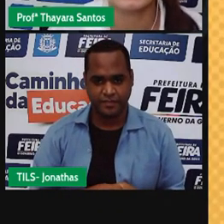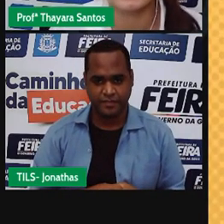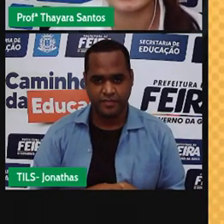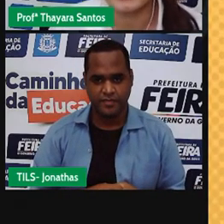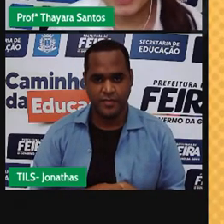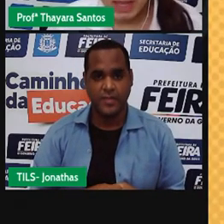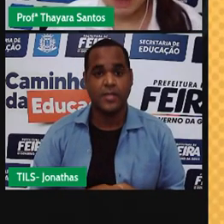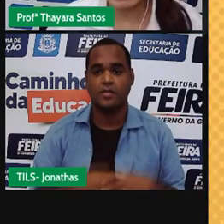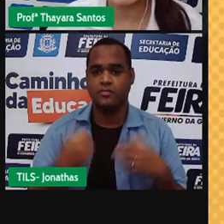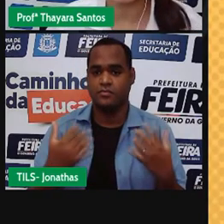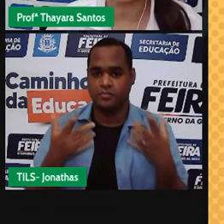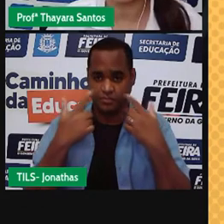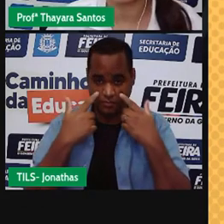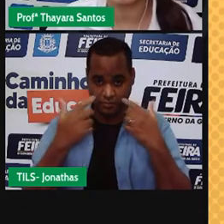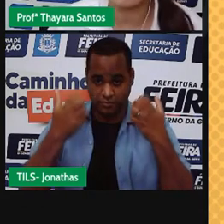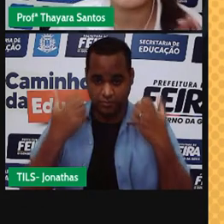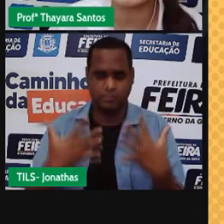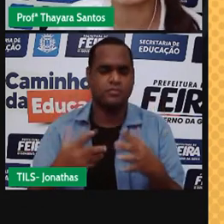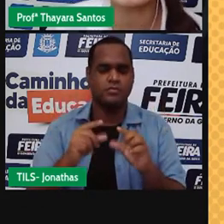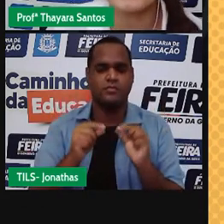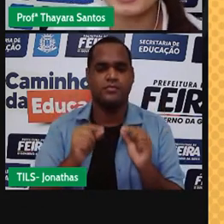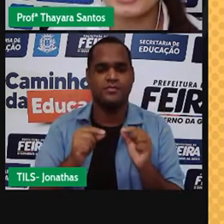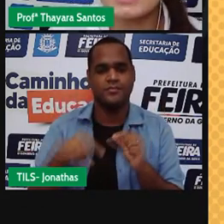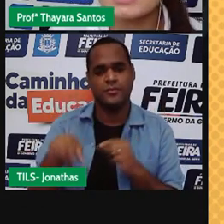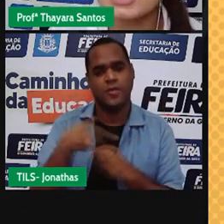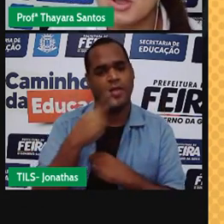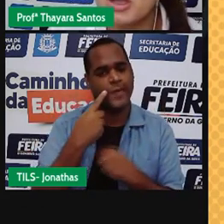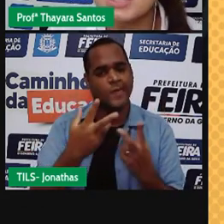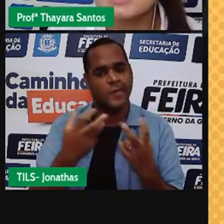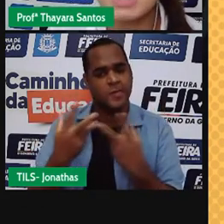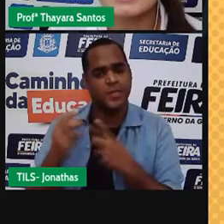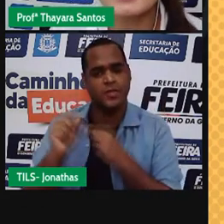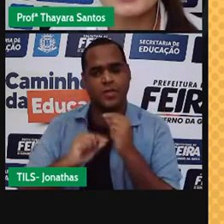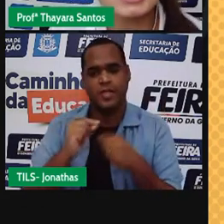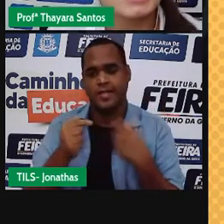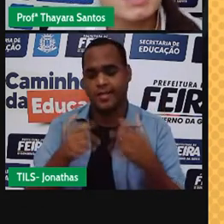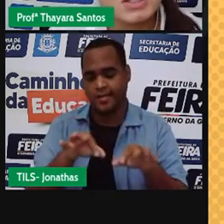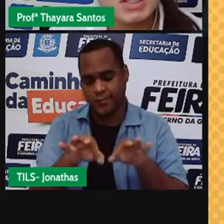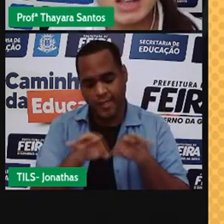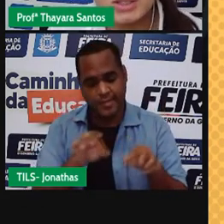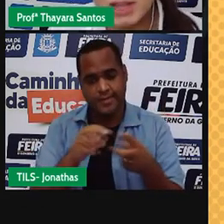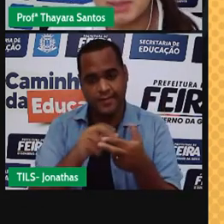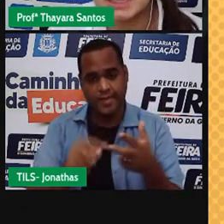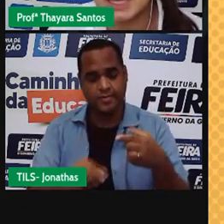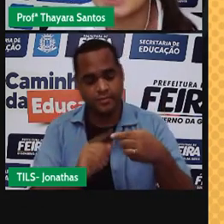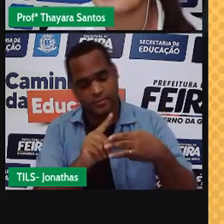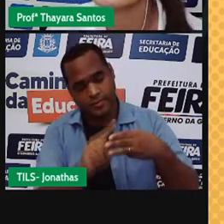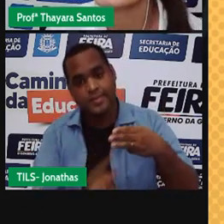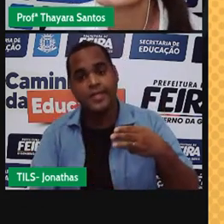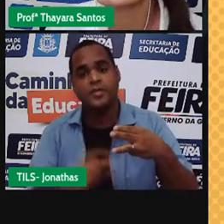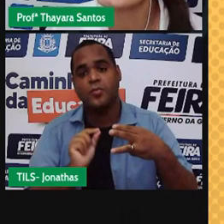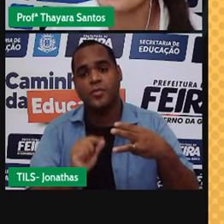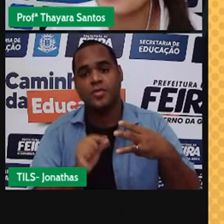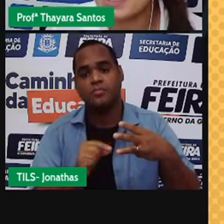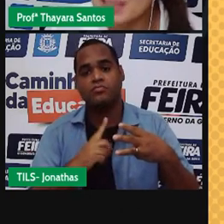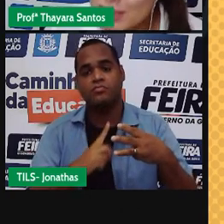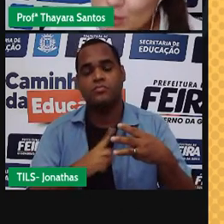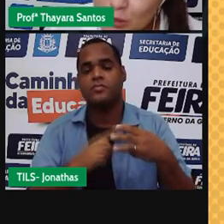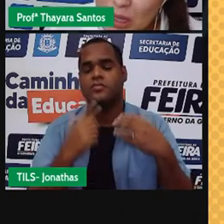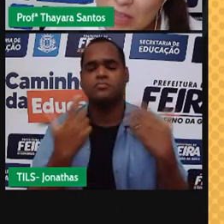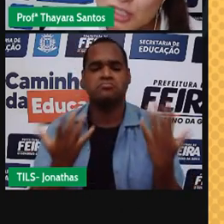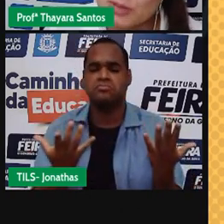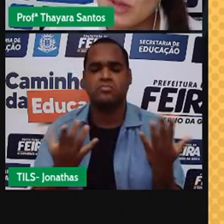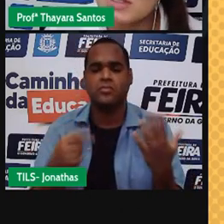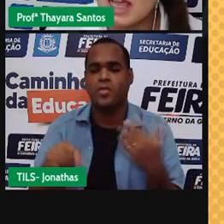Vamos lá agora. Agora a gente vai ver como é que essas moléculas estão organizadas nos três estágios da matéria. E para